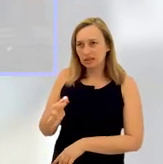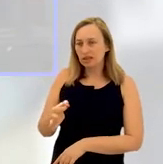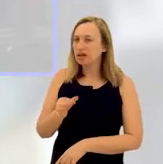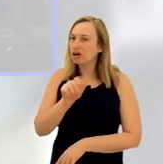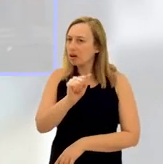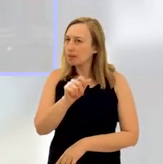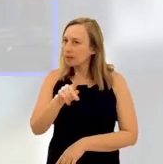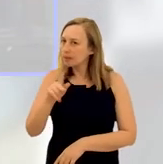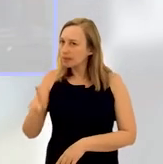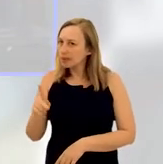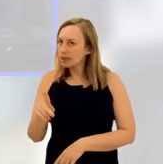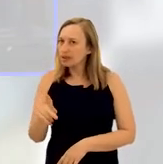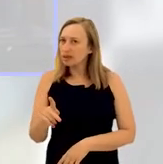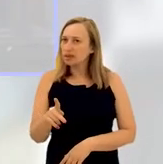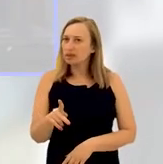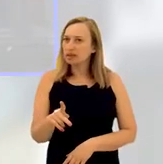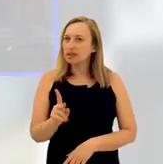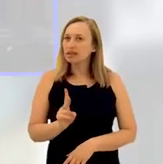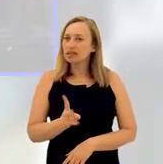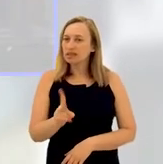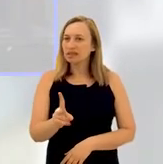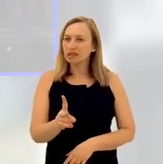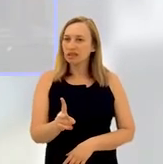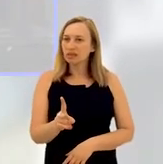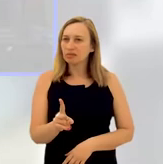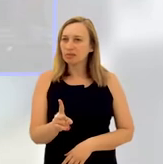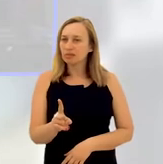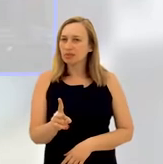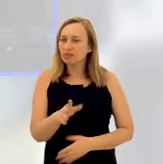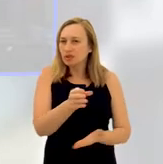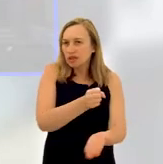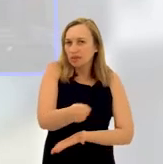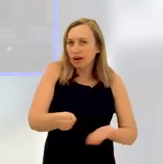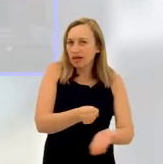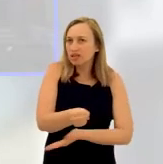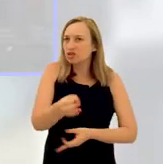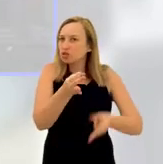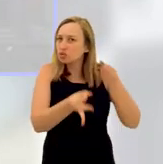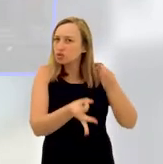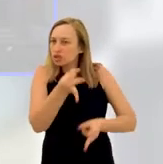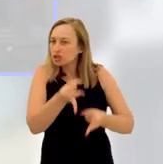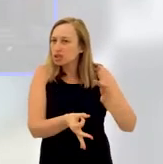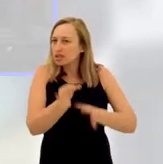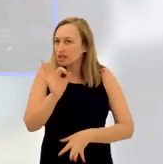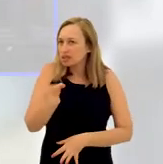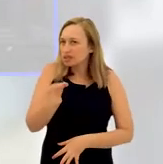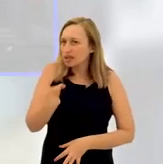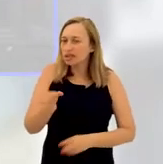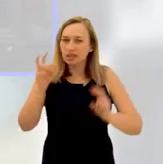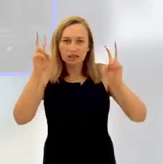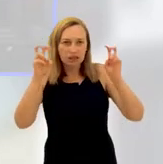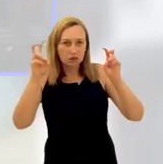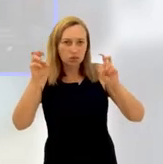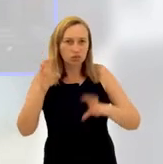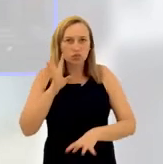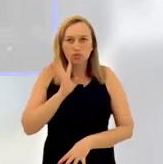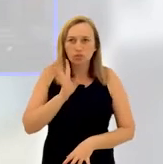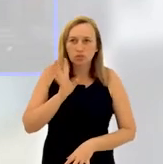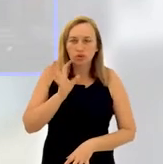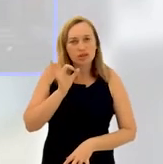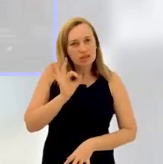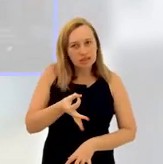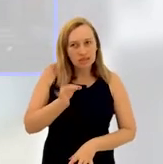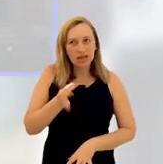falando assim, essa é uma ferramenta, né, o aplicativo, ele sempre foi viável com embasamento jurídico, assim, se você pudesse falar mais dessa questão